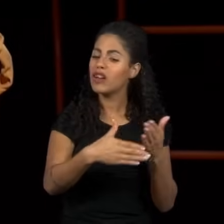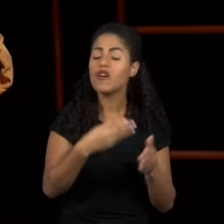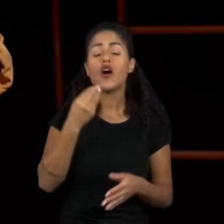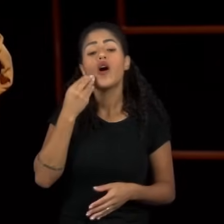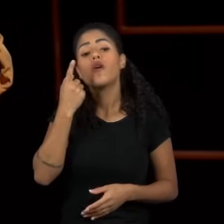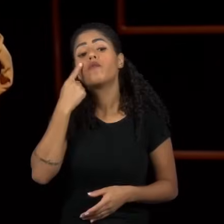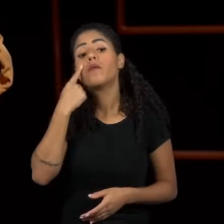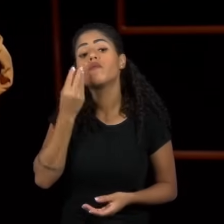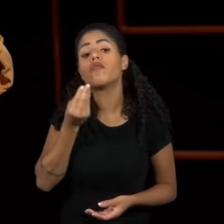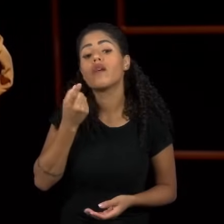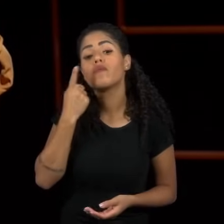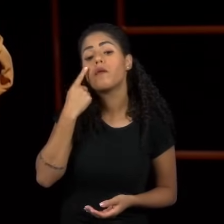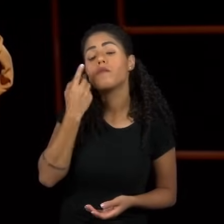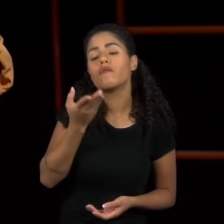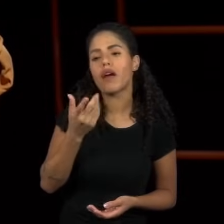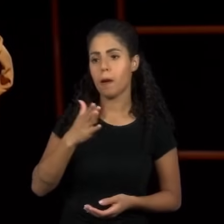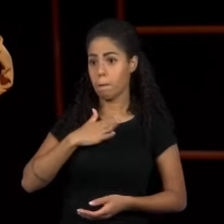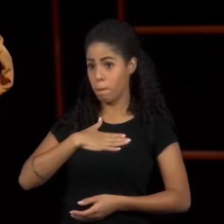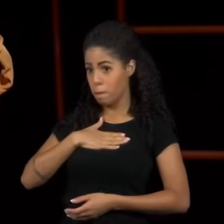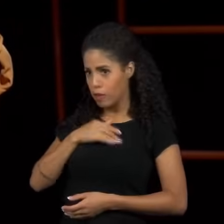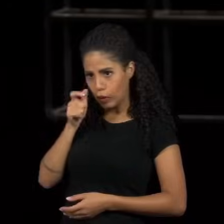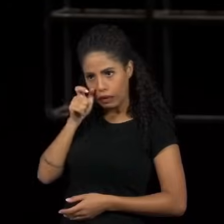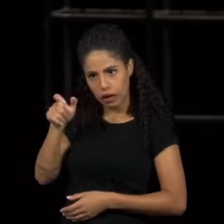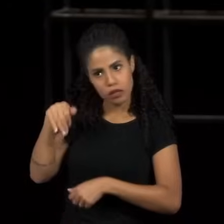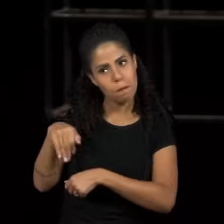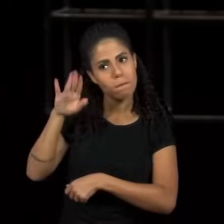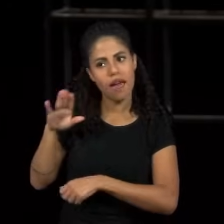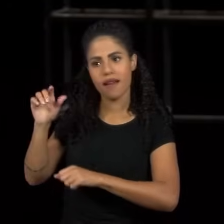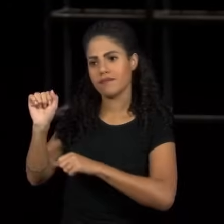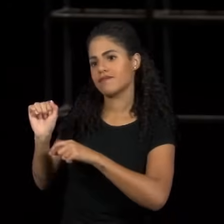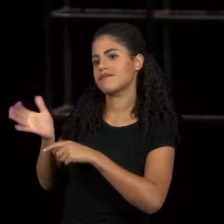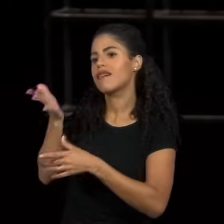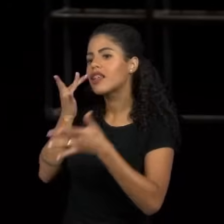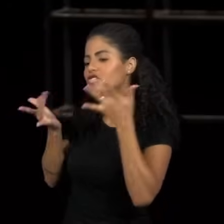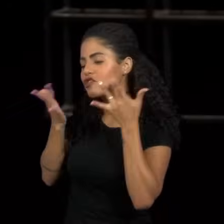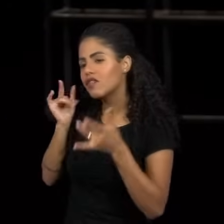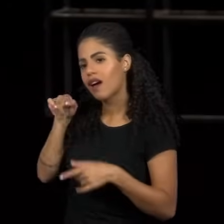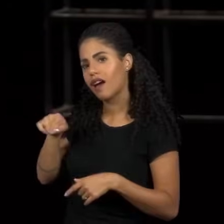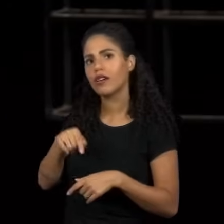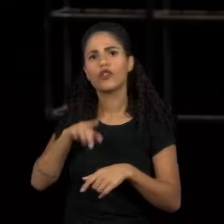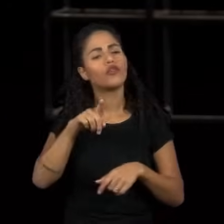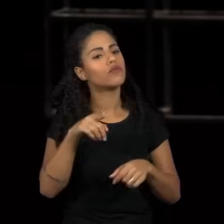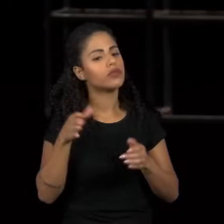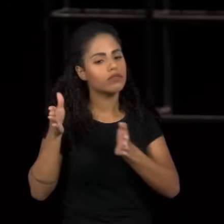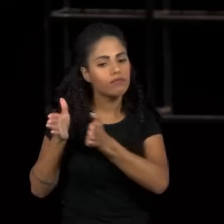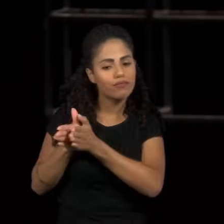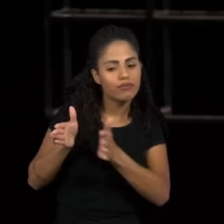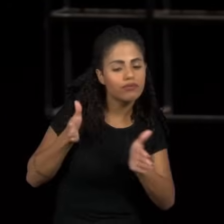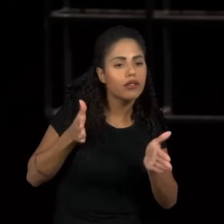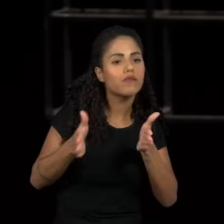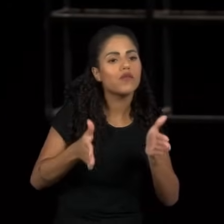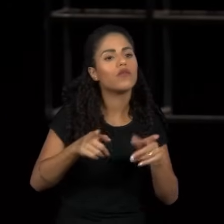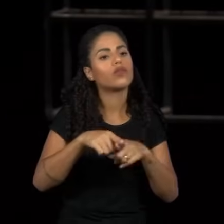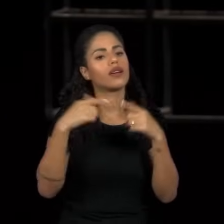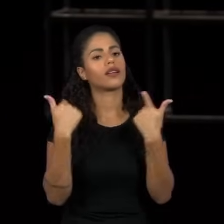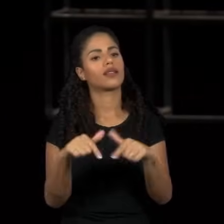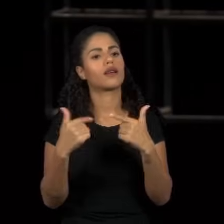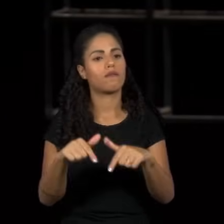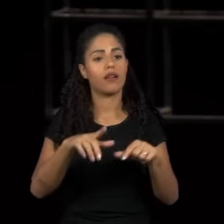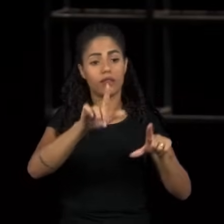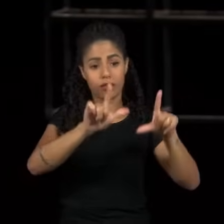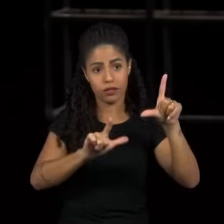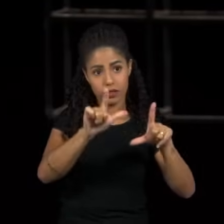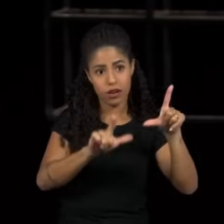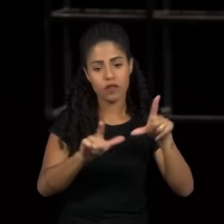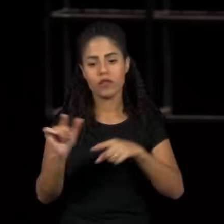meu interesse era mais o teatro mesmo. Bom, Selma, de qualquer forma, em pouco tempo você já estava trabalhando simultaneamente na TV,